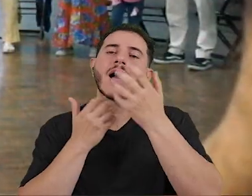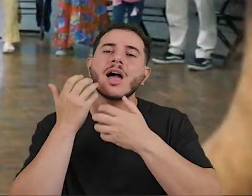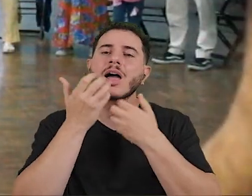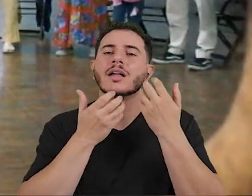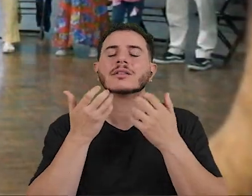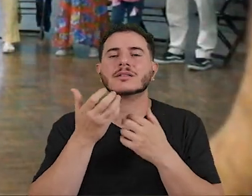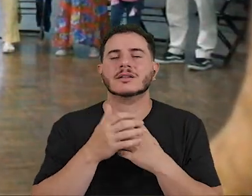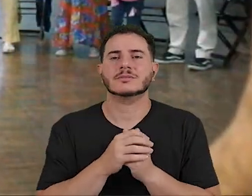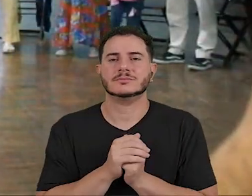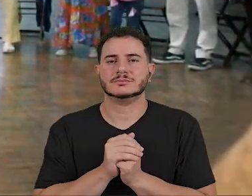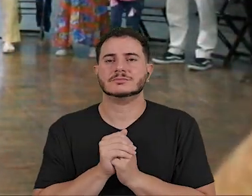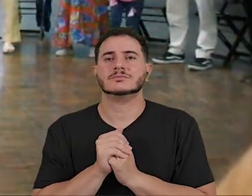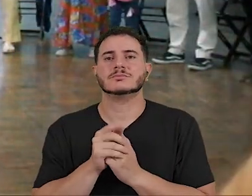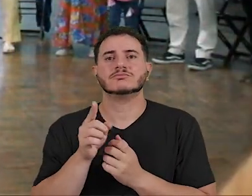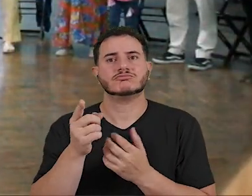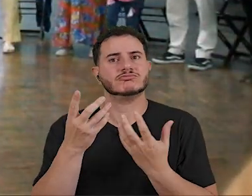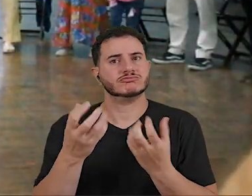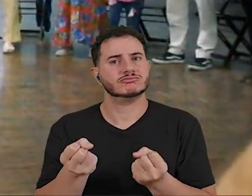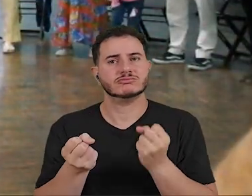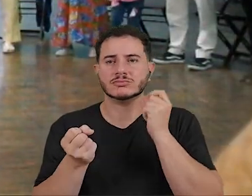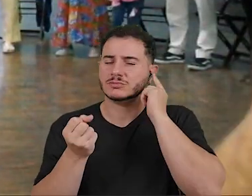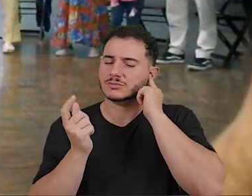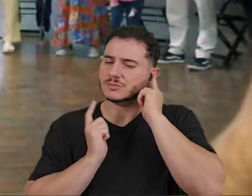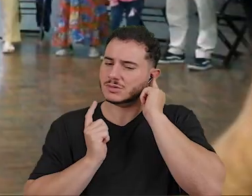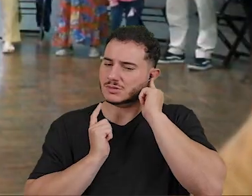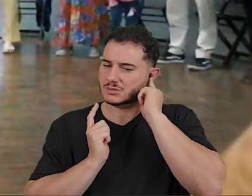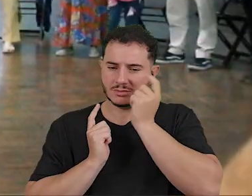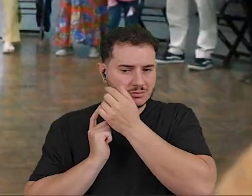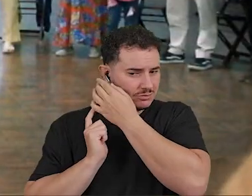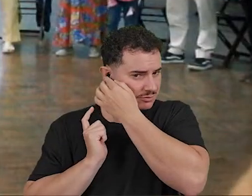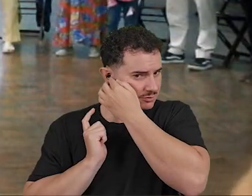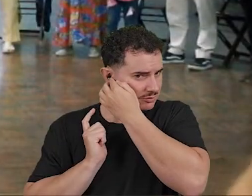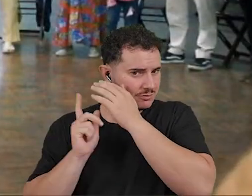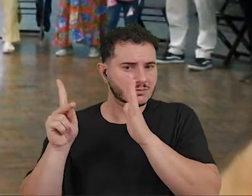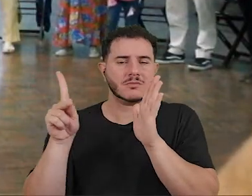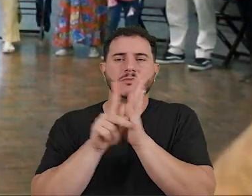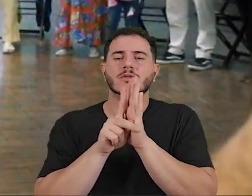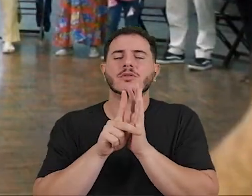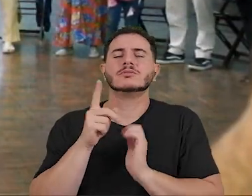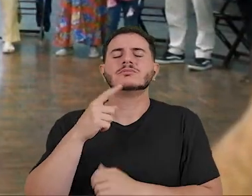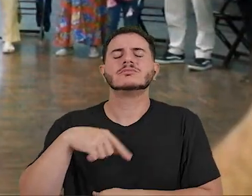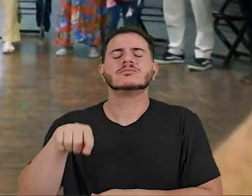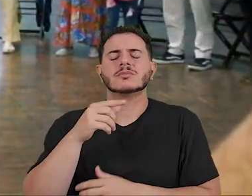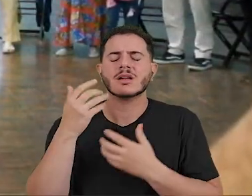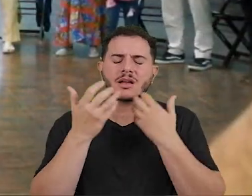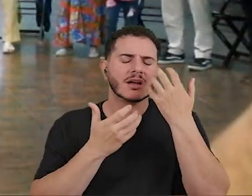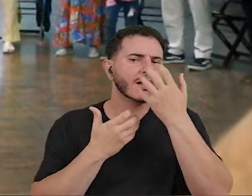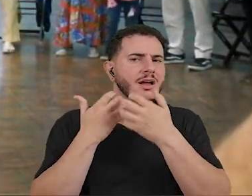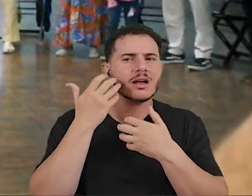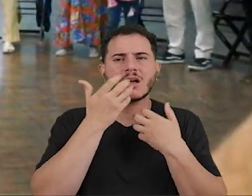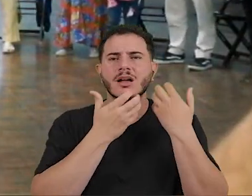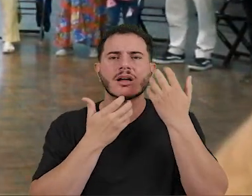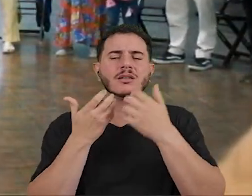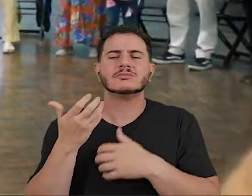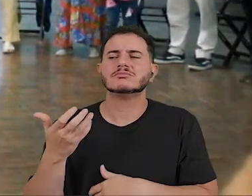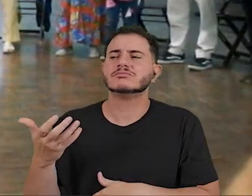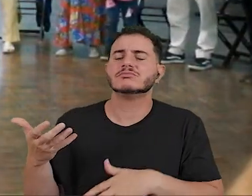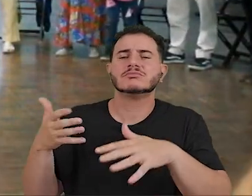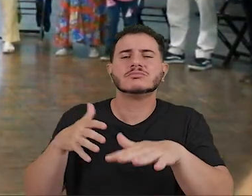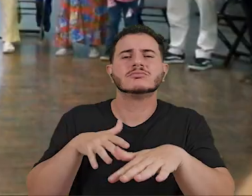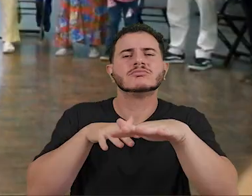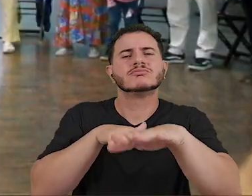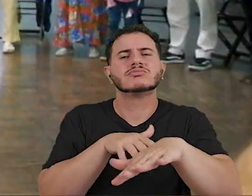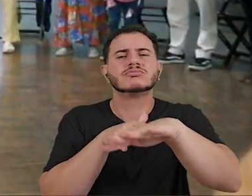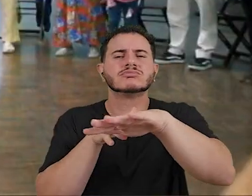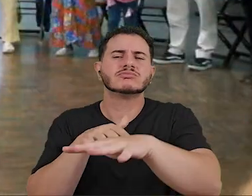de Oxalá. Rua de jangada, casa de pescador. De longe eu ouço esse baque